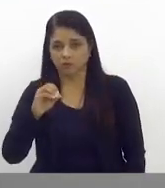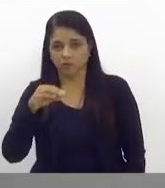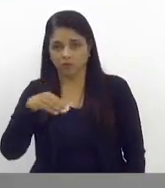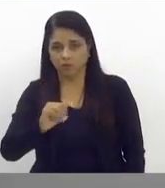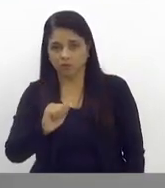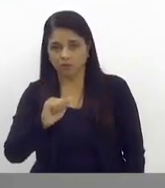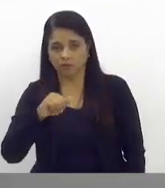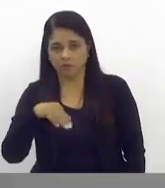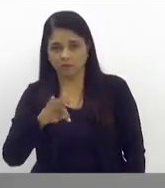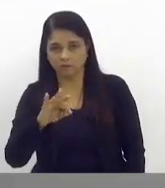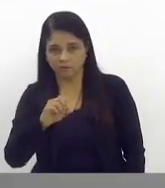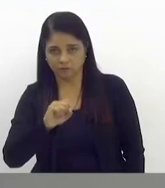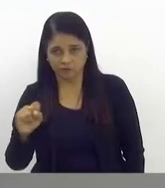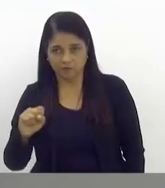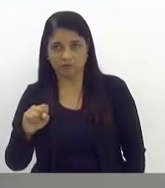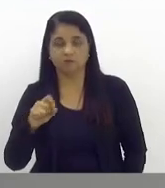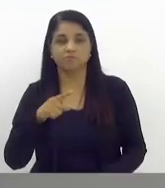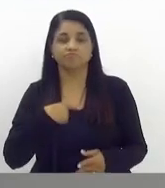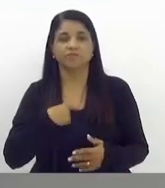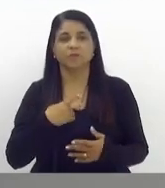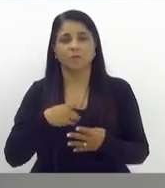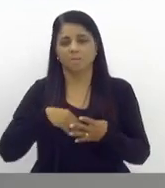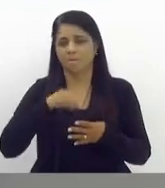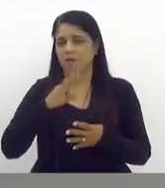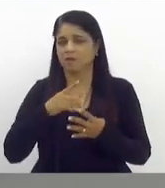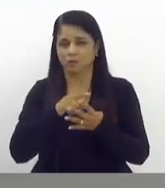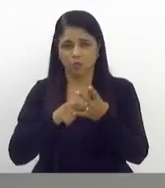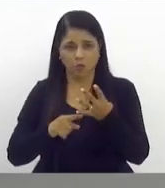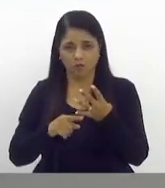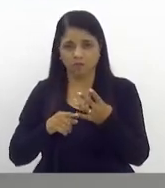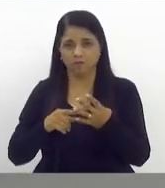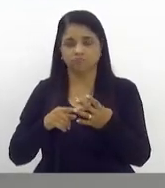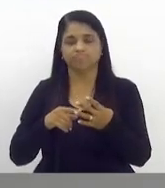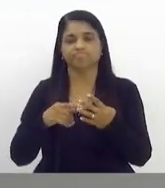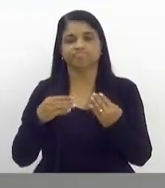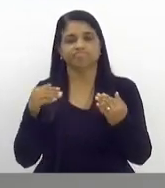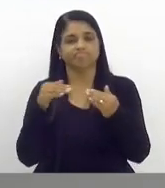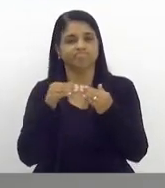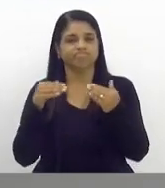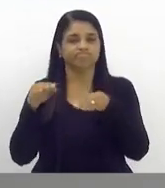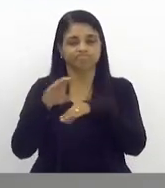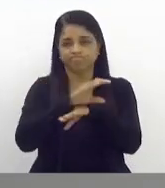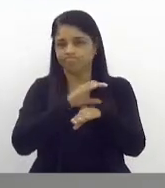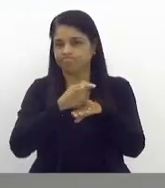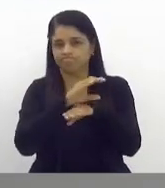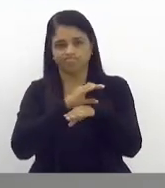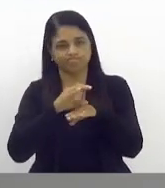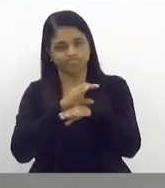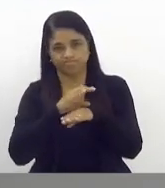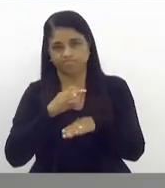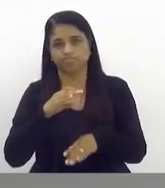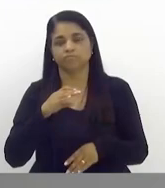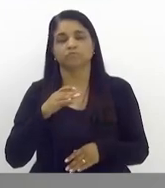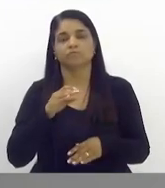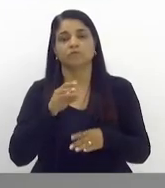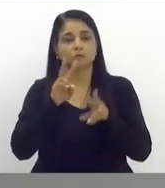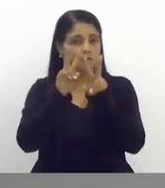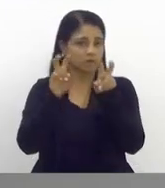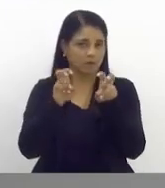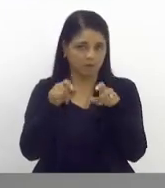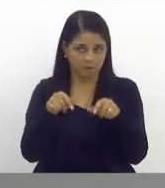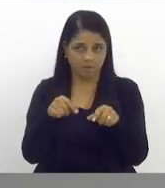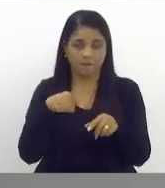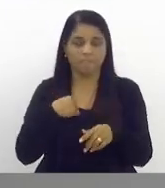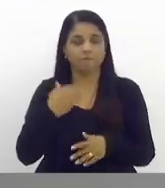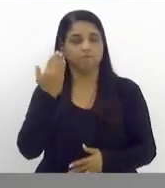6 ADPFs que julgaram a inconstitucionalidade dessa matéria. E também tem uma questão, no